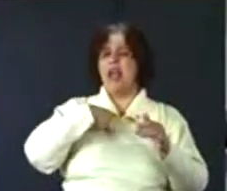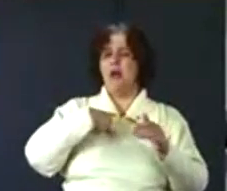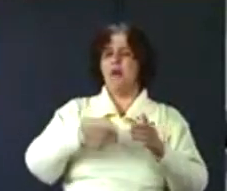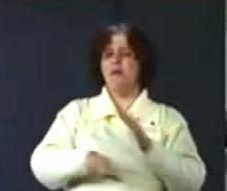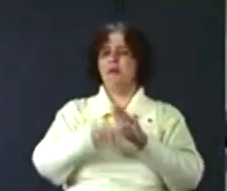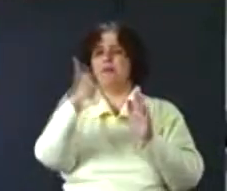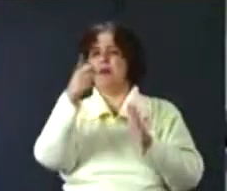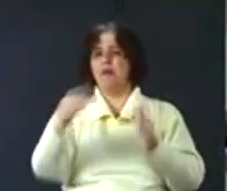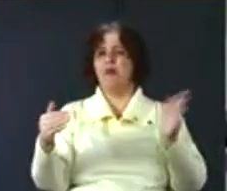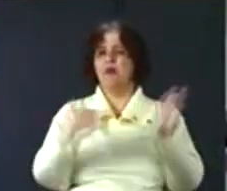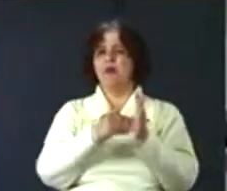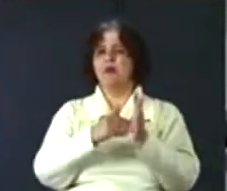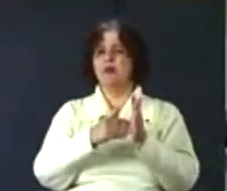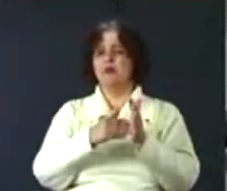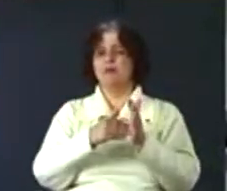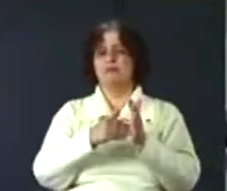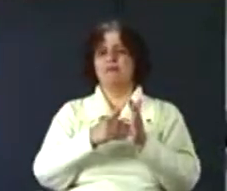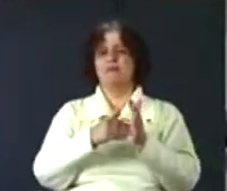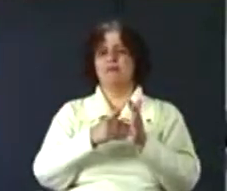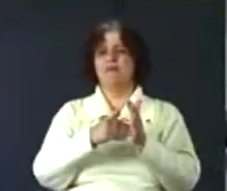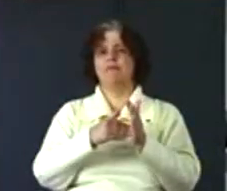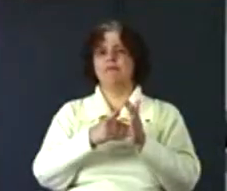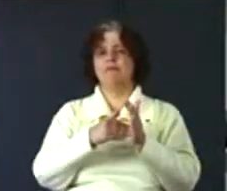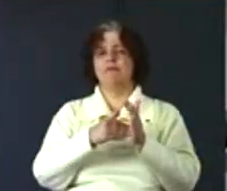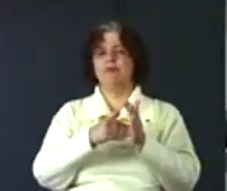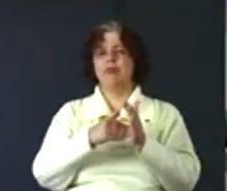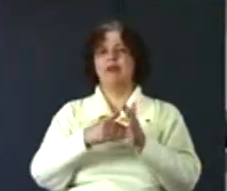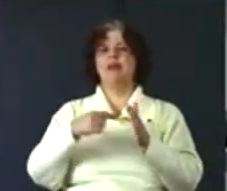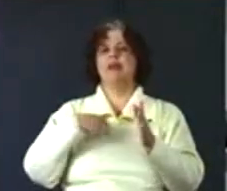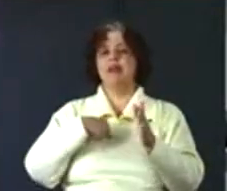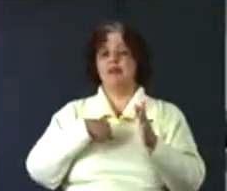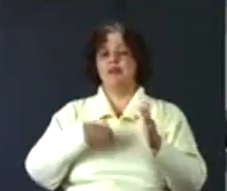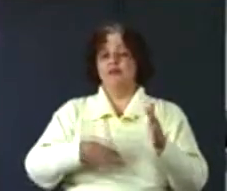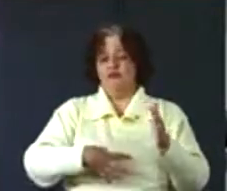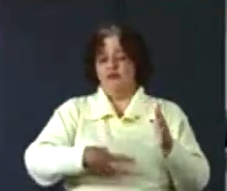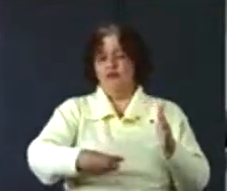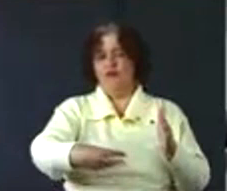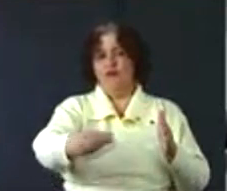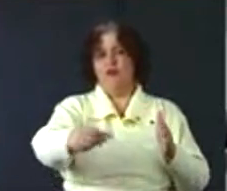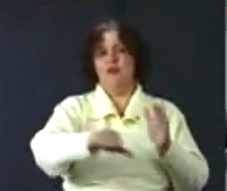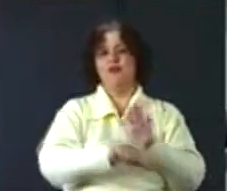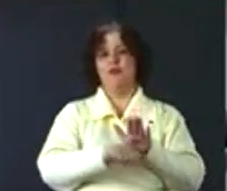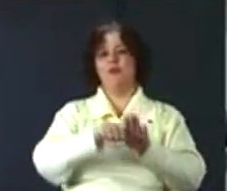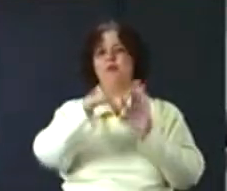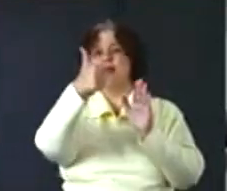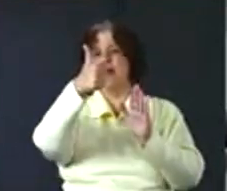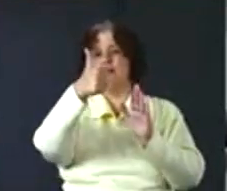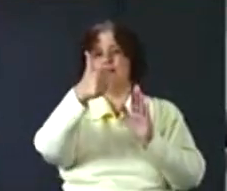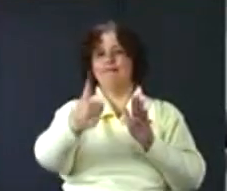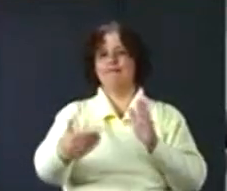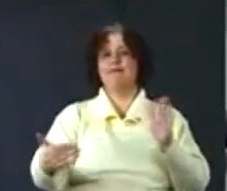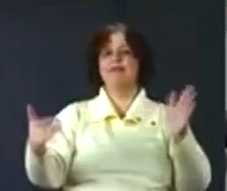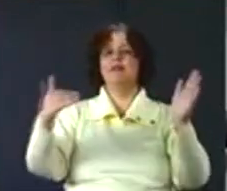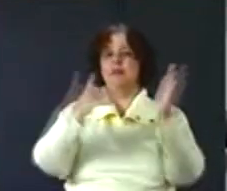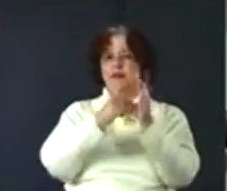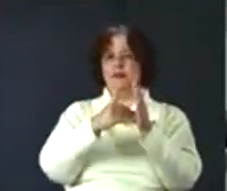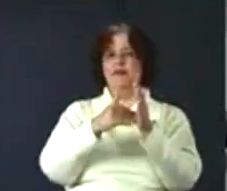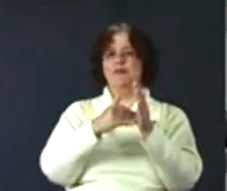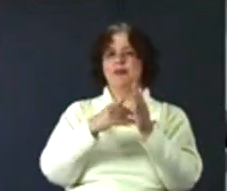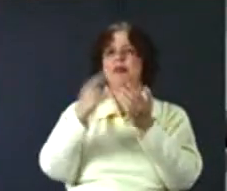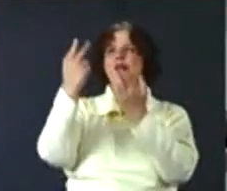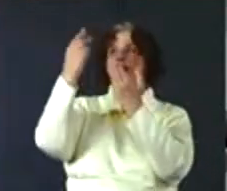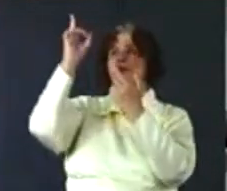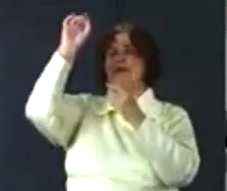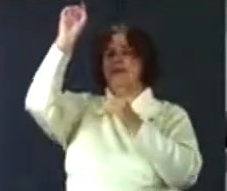além de mim. E Jesus, para dizer, eu sou da mesma essência, da mesma natureza, eu sou o princípio e o fim, eu também sou Deus. E ele agora